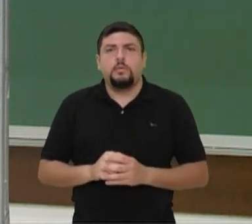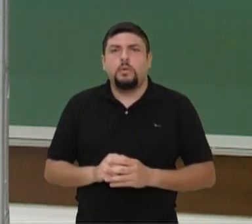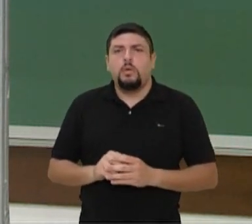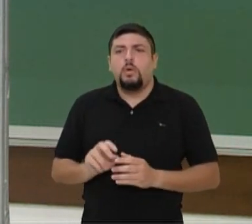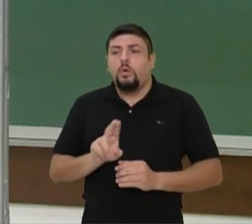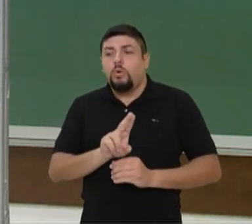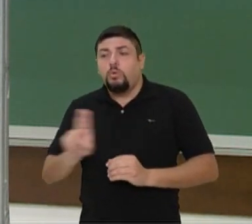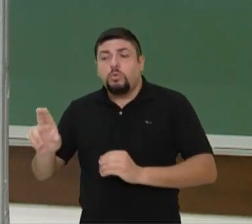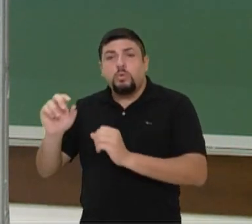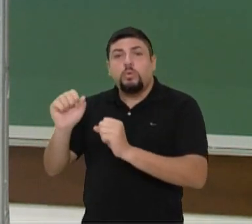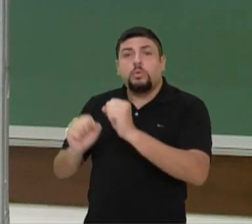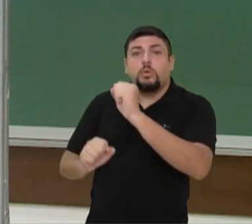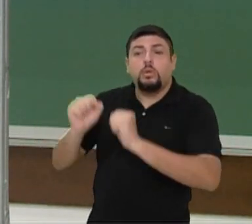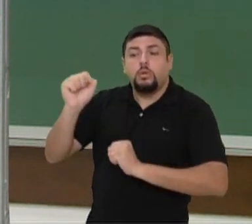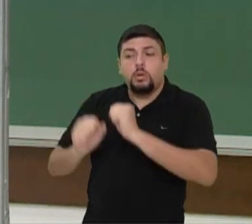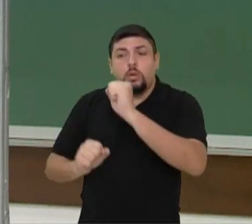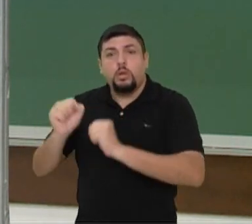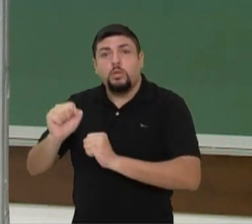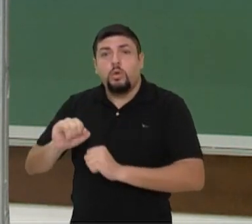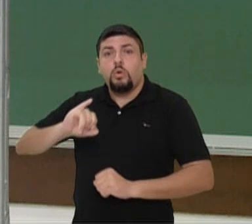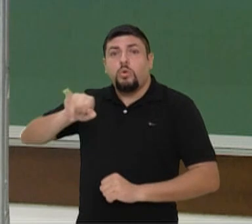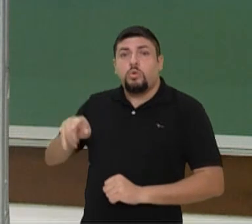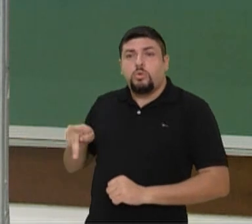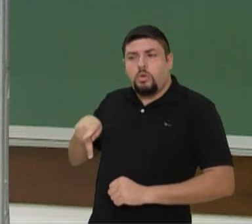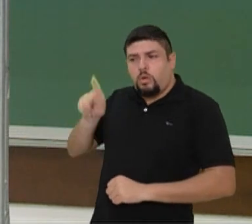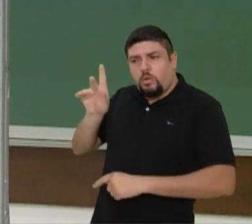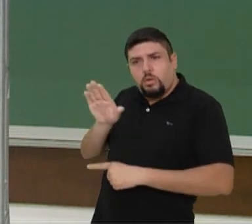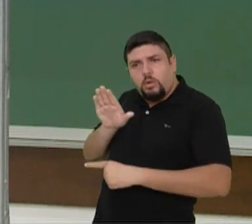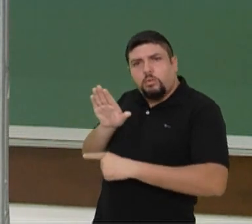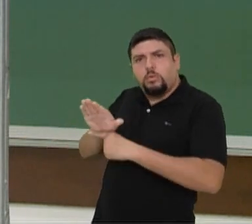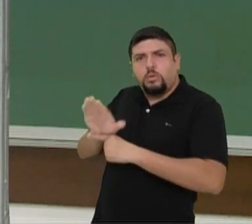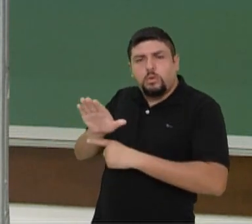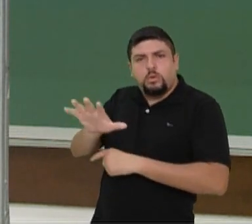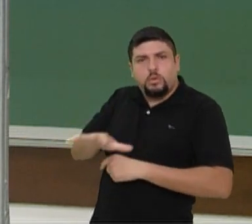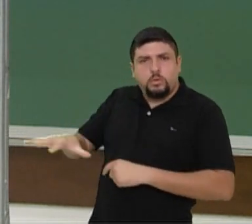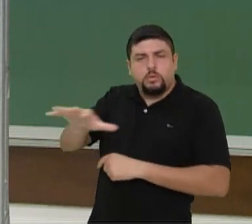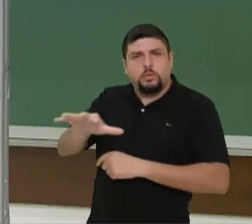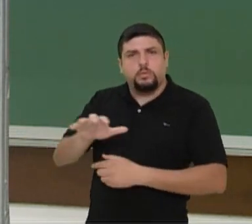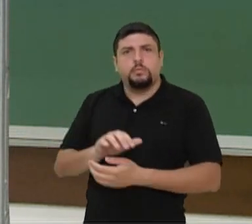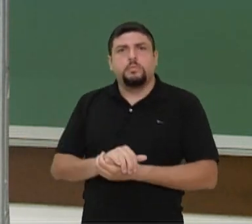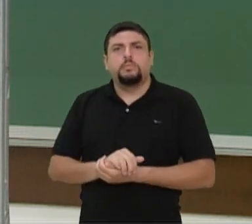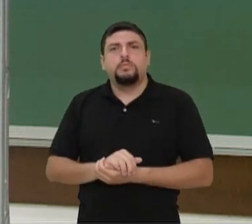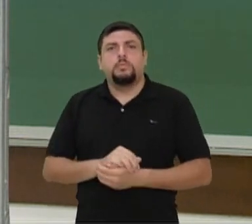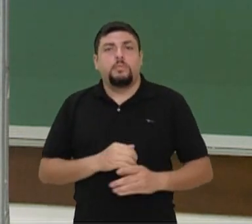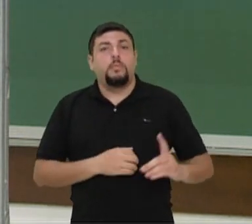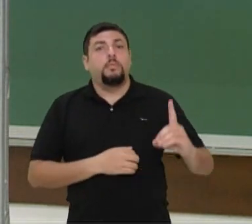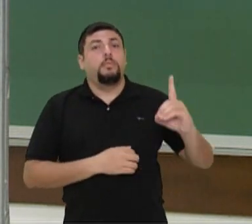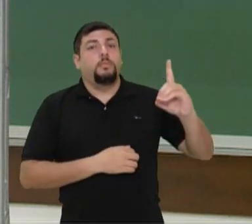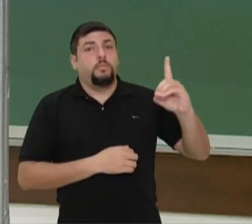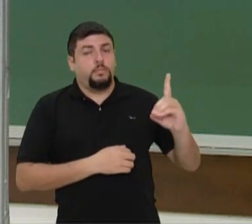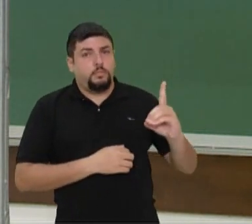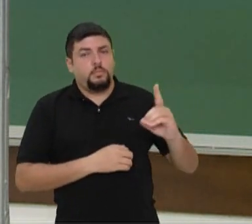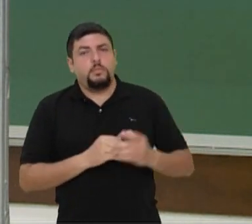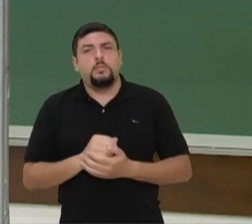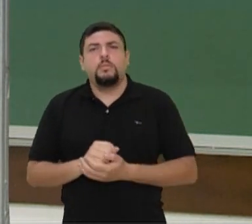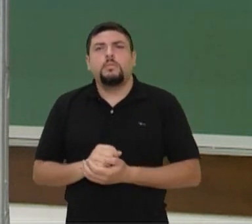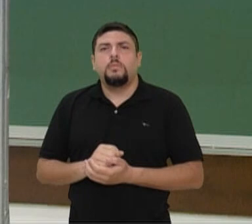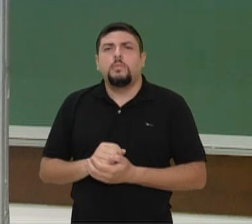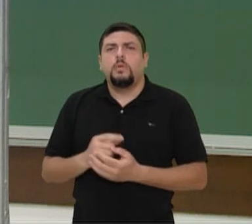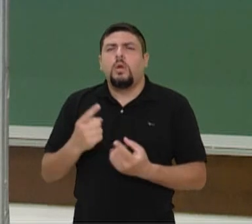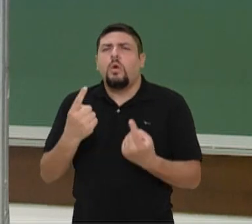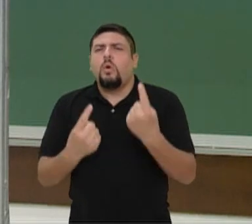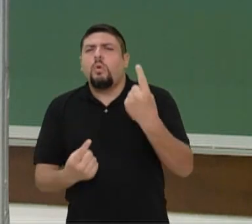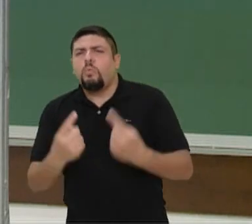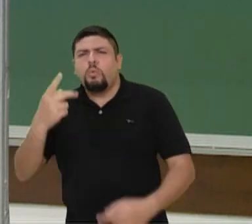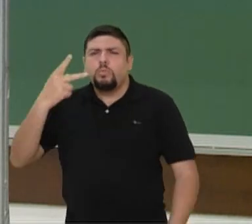indústria favorecida por JK. Qual o tipo de indústria que ele favoreceu no plano de metas? E a letra D, qual o político que